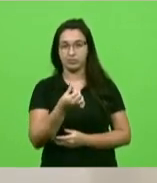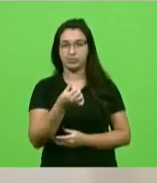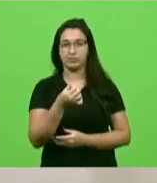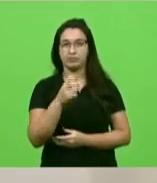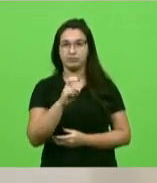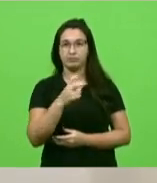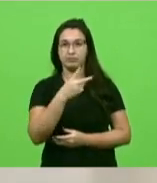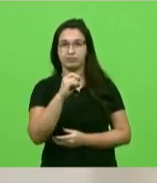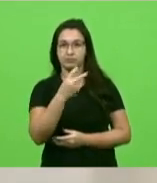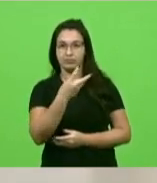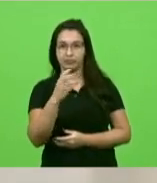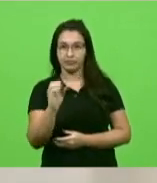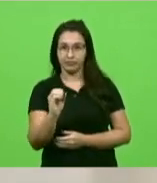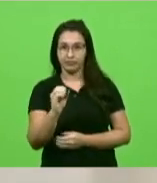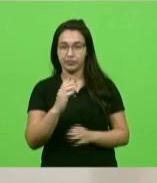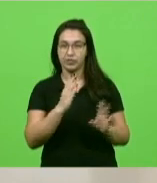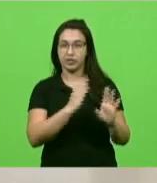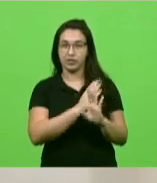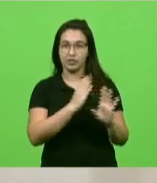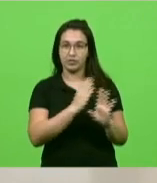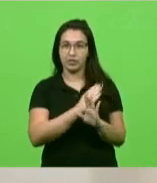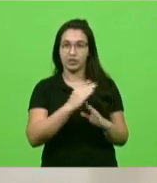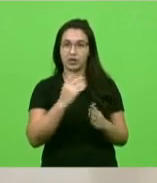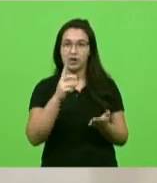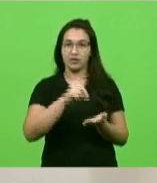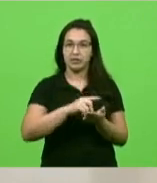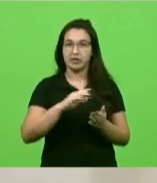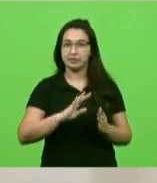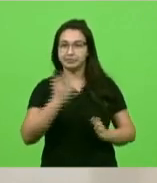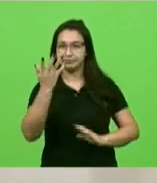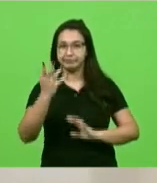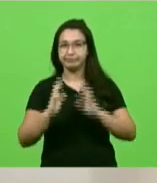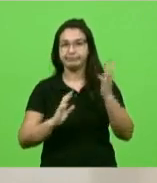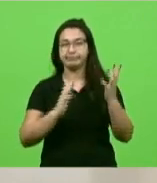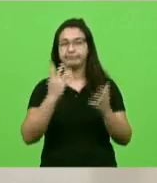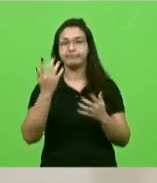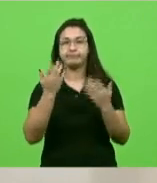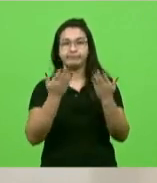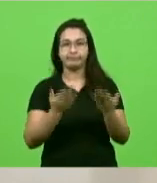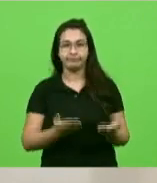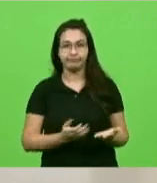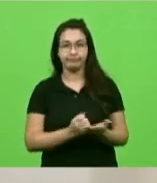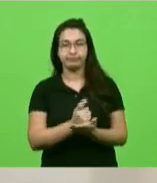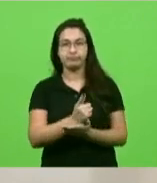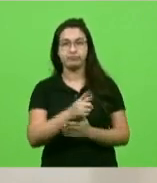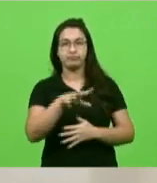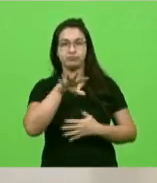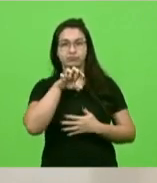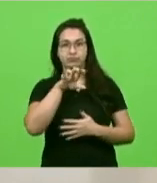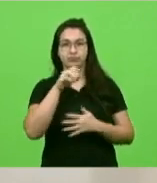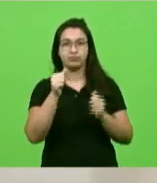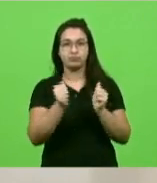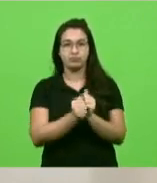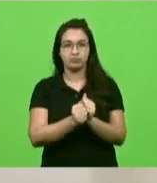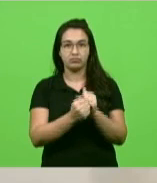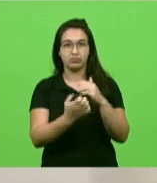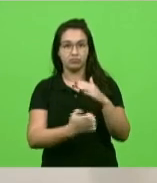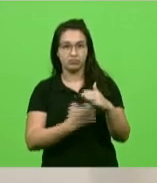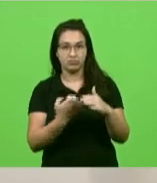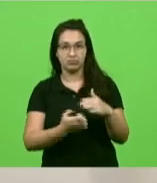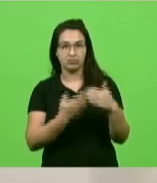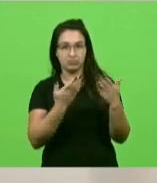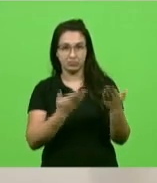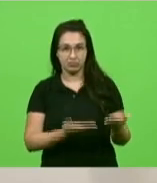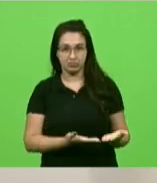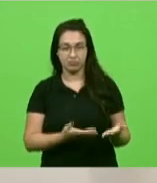496-T5-2020, objetivando investigar os fatos diretamente ligados à aquisição dos respiradores junto à empresa